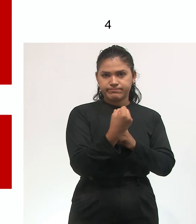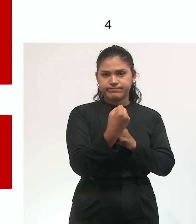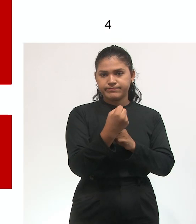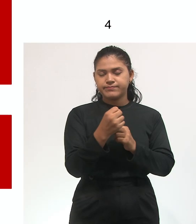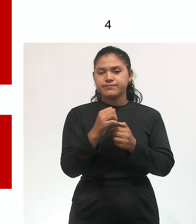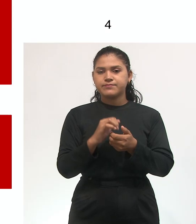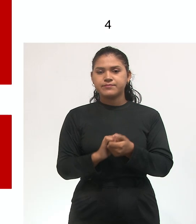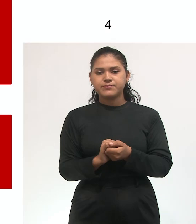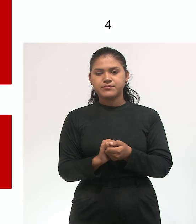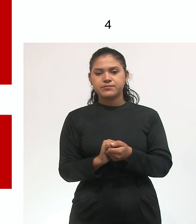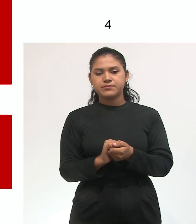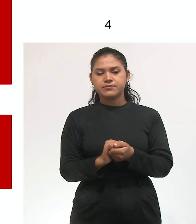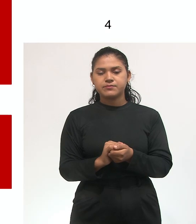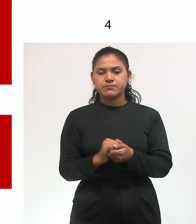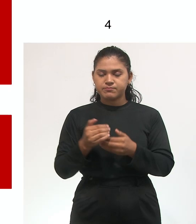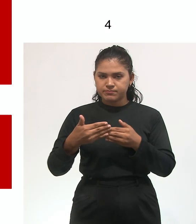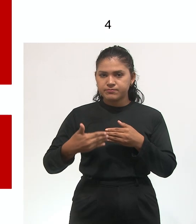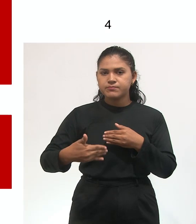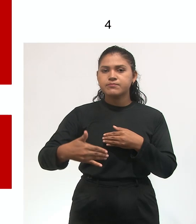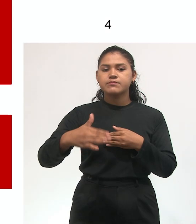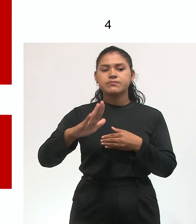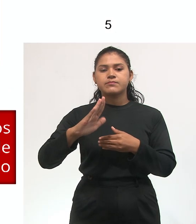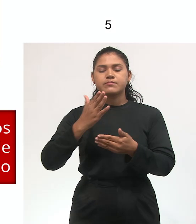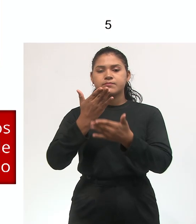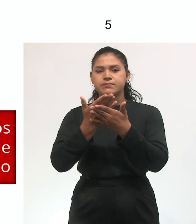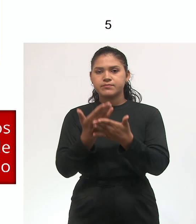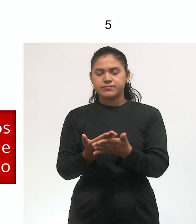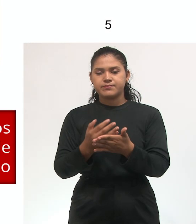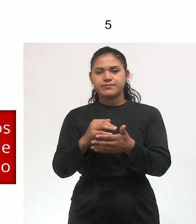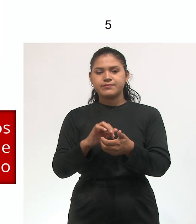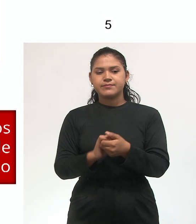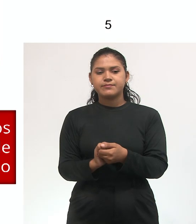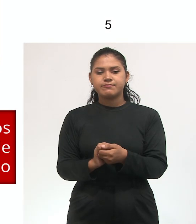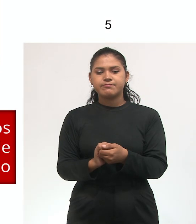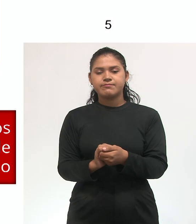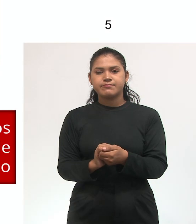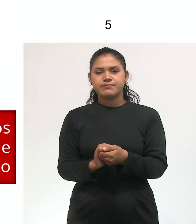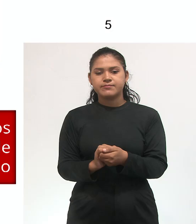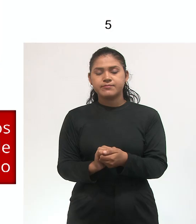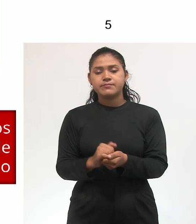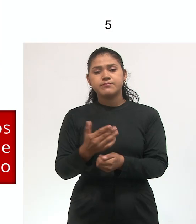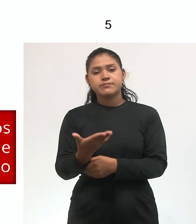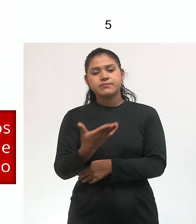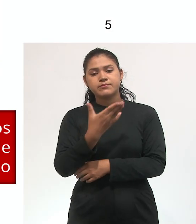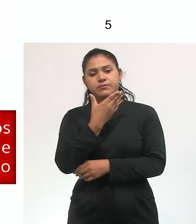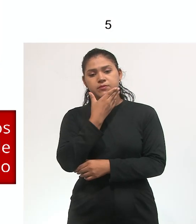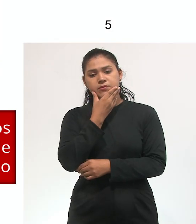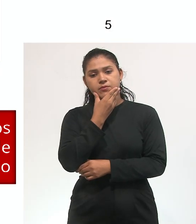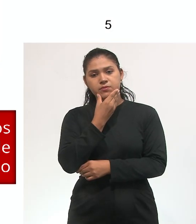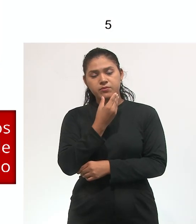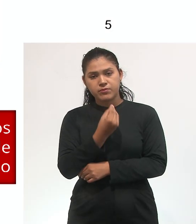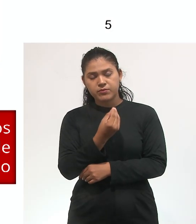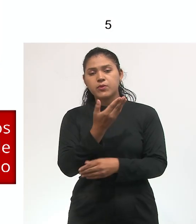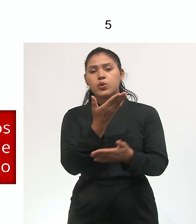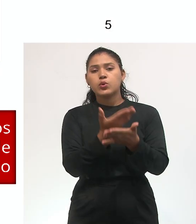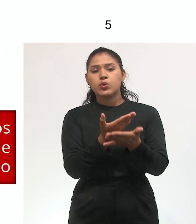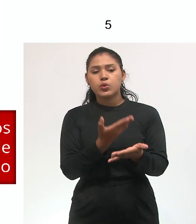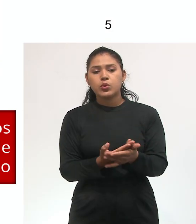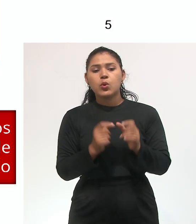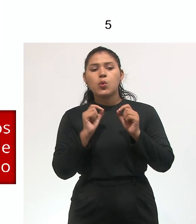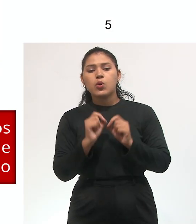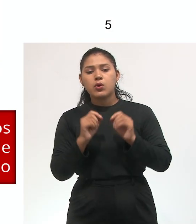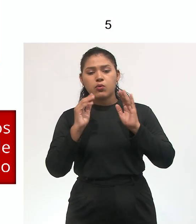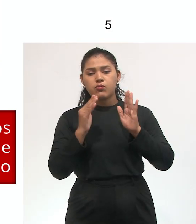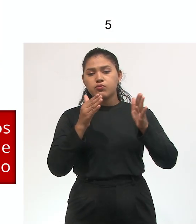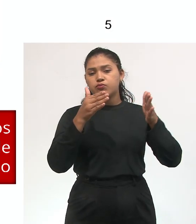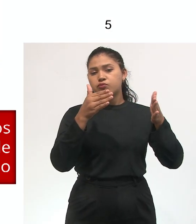correto? Então, vamos adiante aqui no nosso slide. Então, o Durkheim terá como objeto de estudo